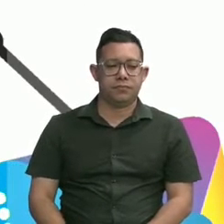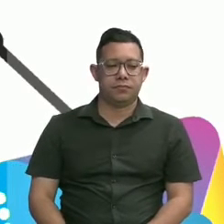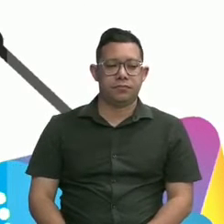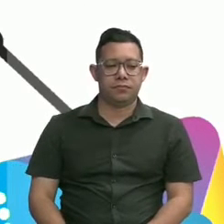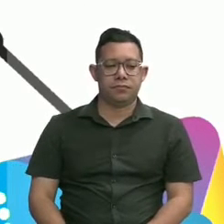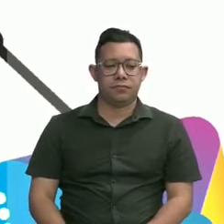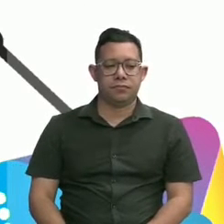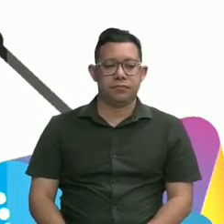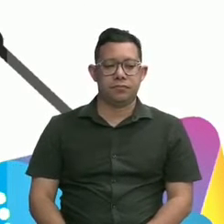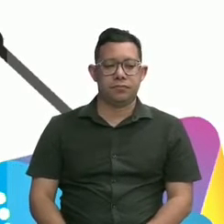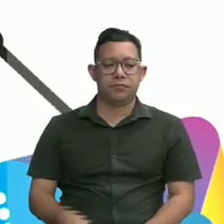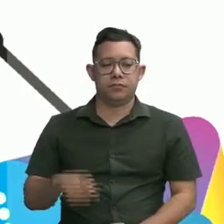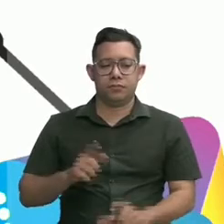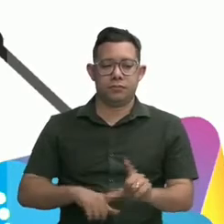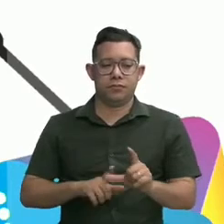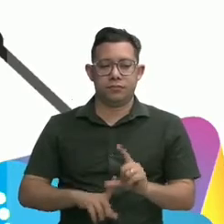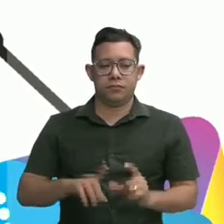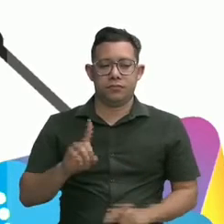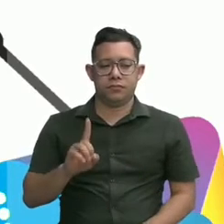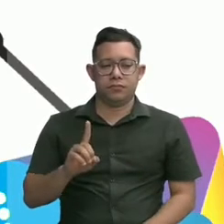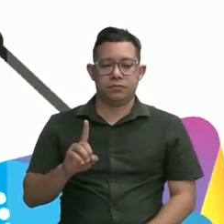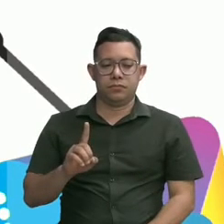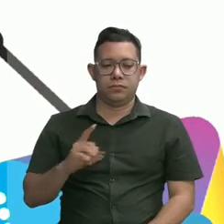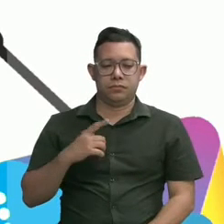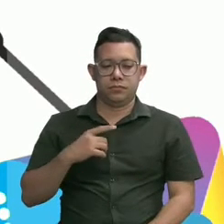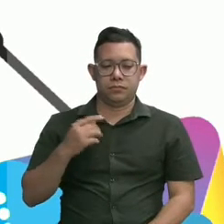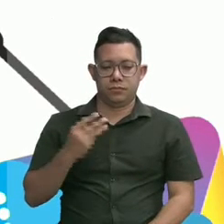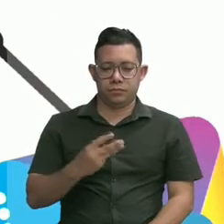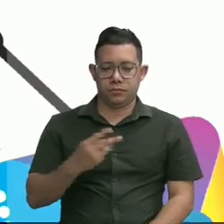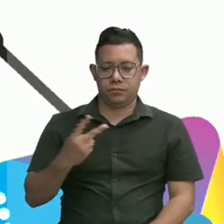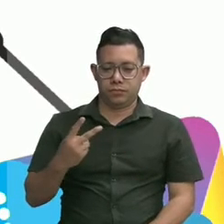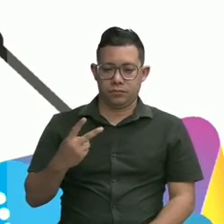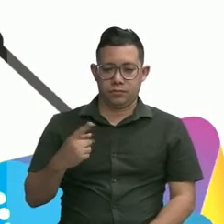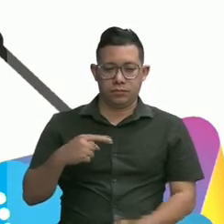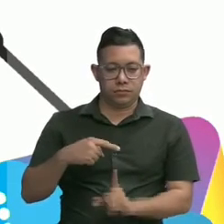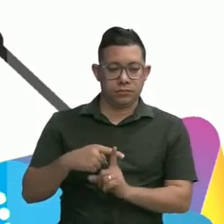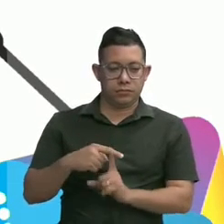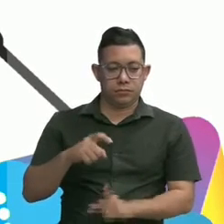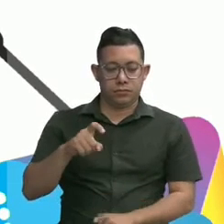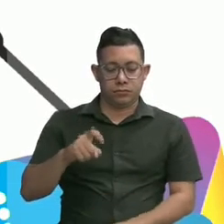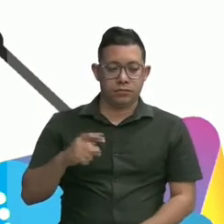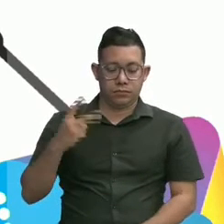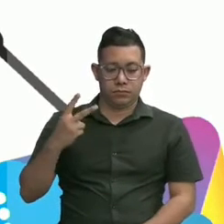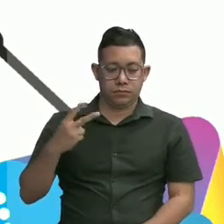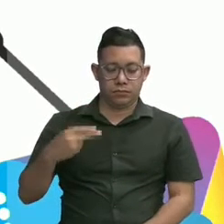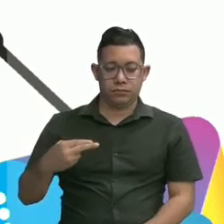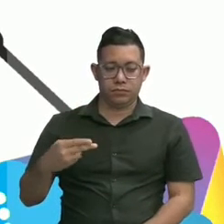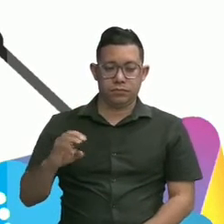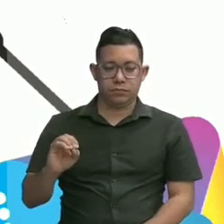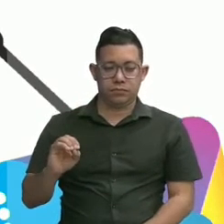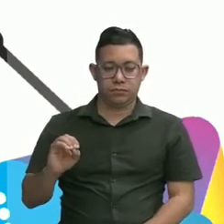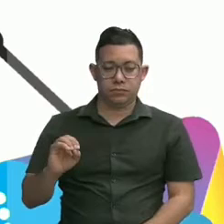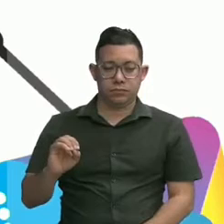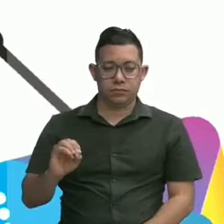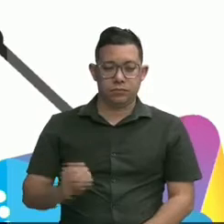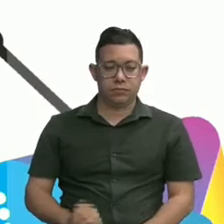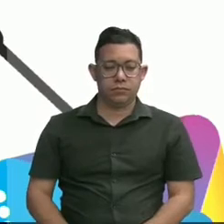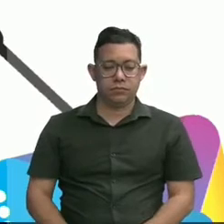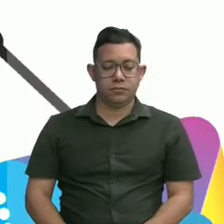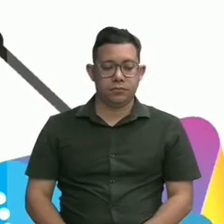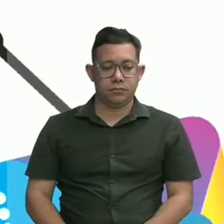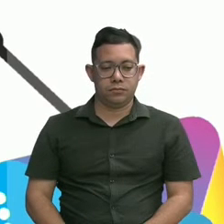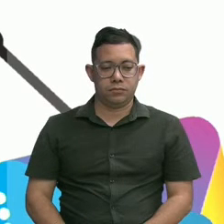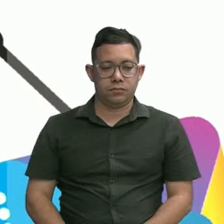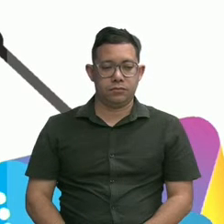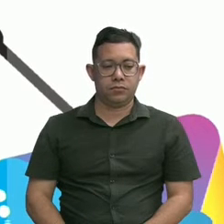e ficou a letra d o d eu tenho 32 mais x ao quadrado igual a zero gente vamos